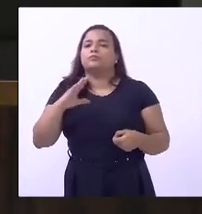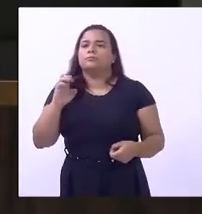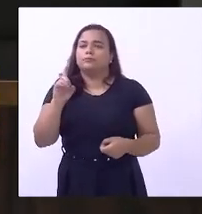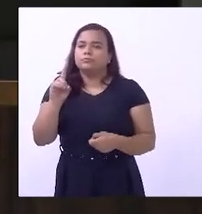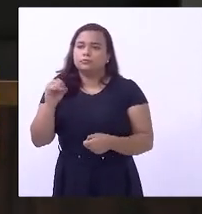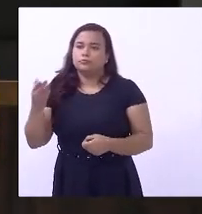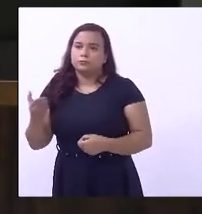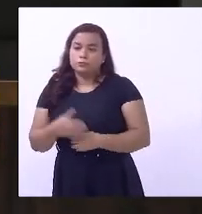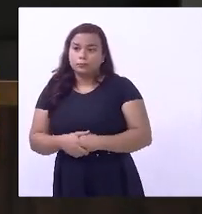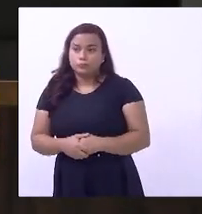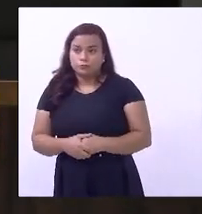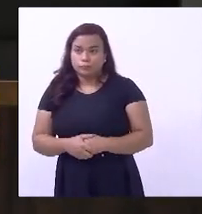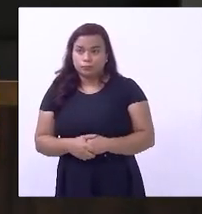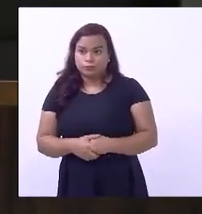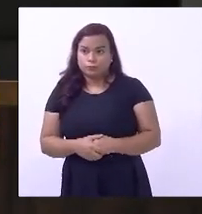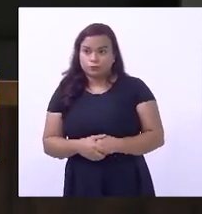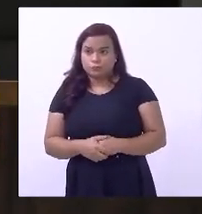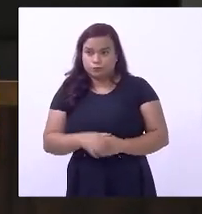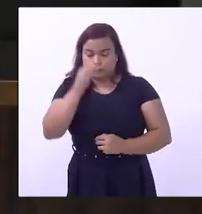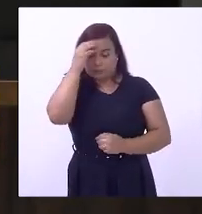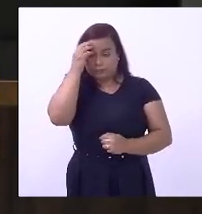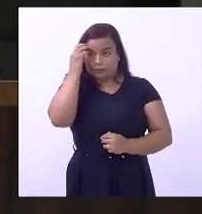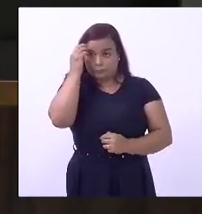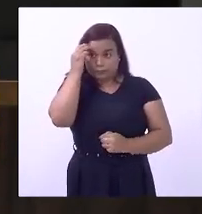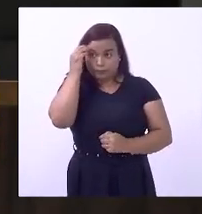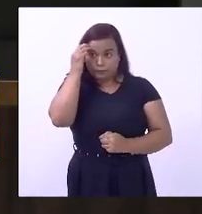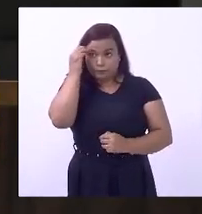Carlos Macedo.